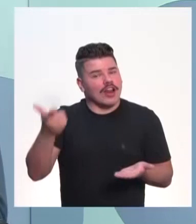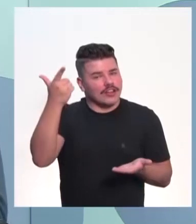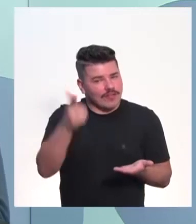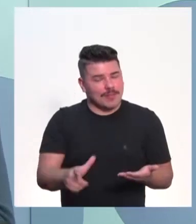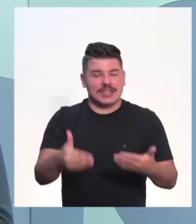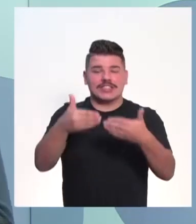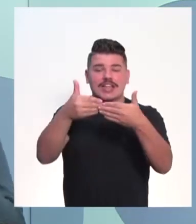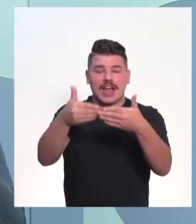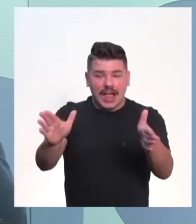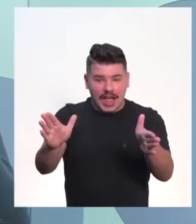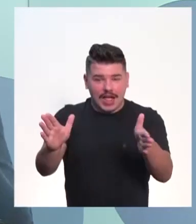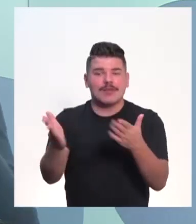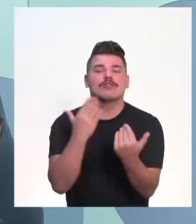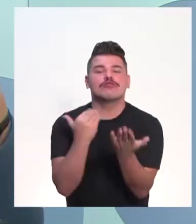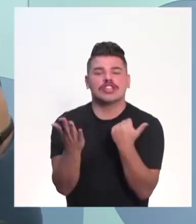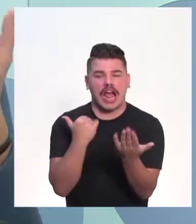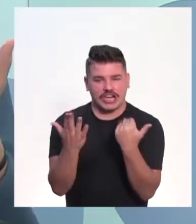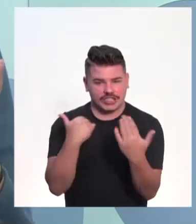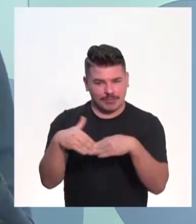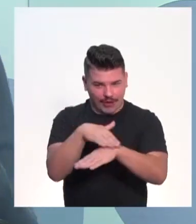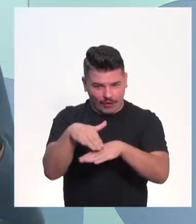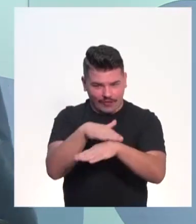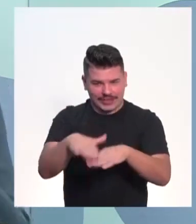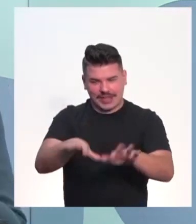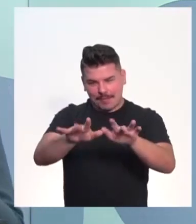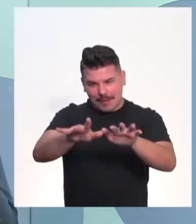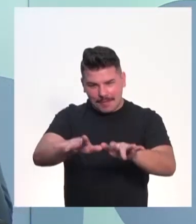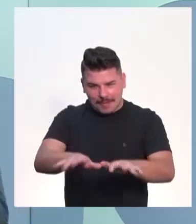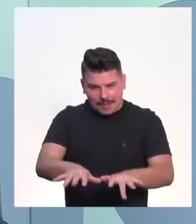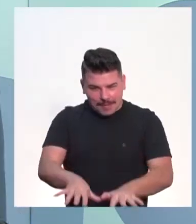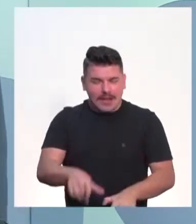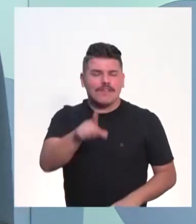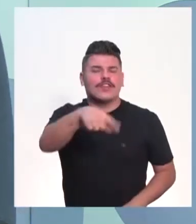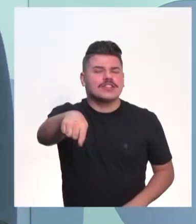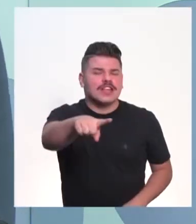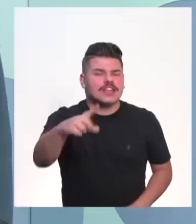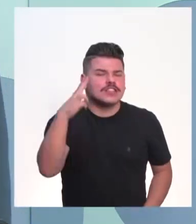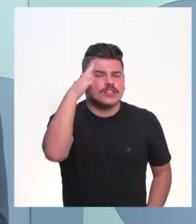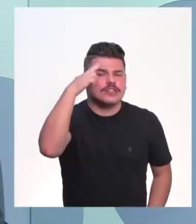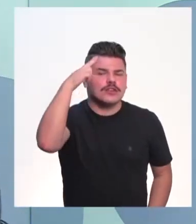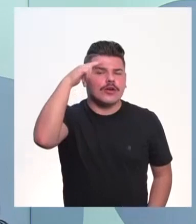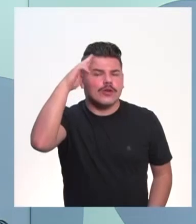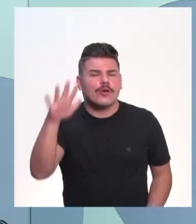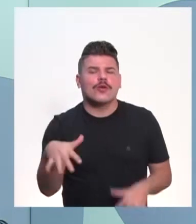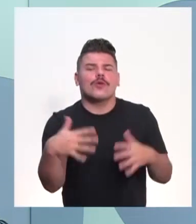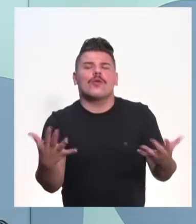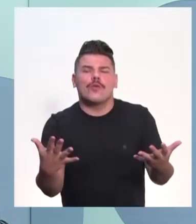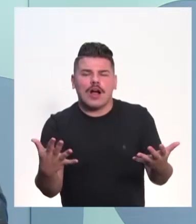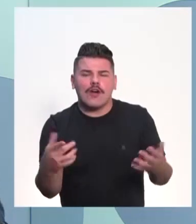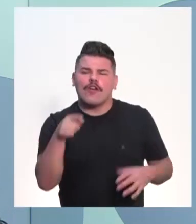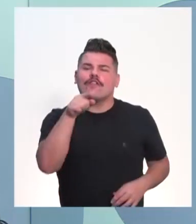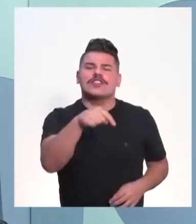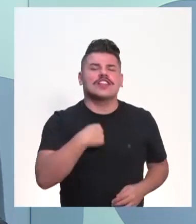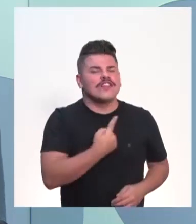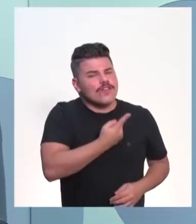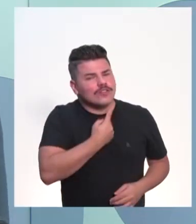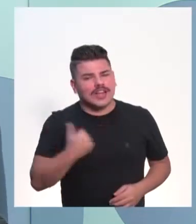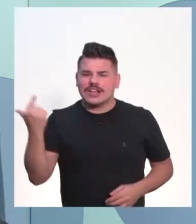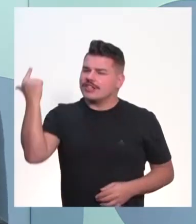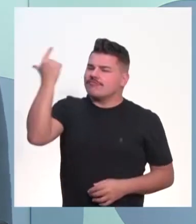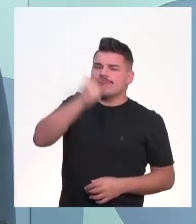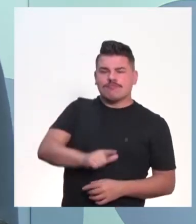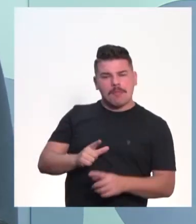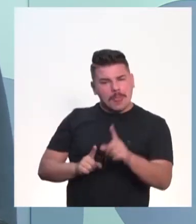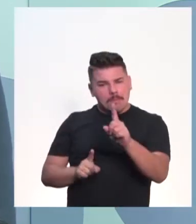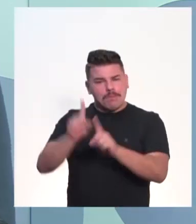chat, pensando quais são objetivos e sonhos que vocês têm, que vocês gostariam de alcançar